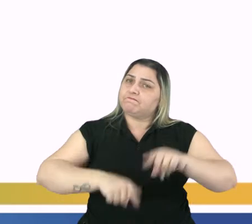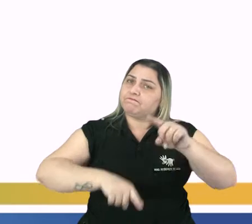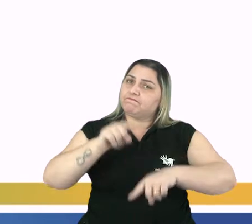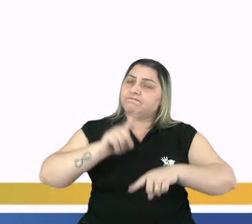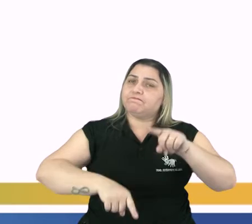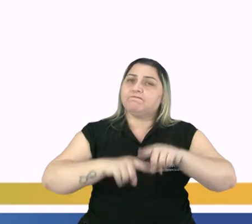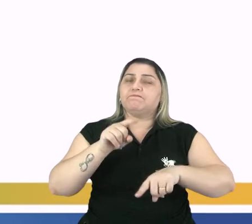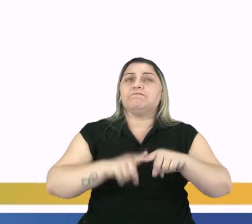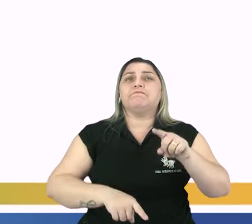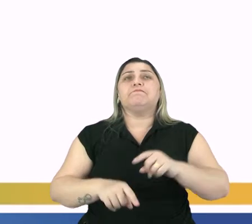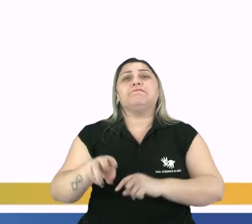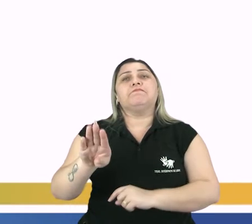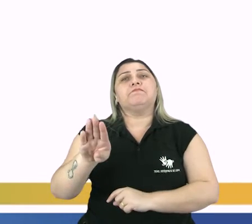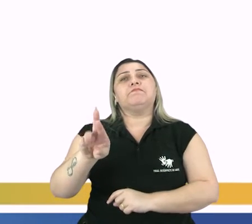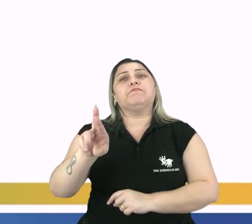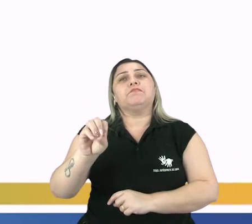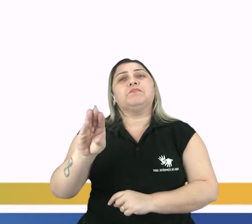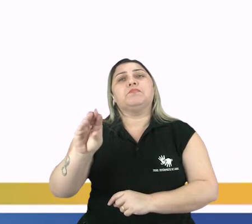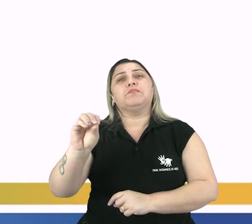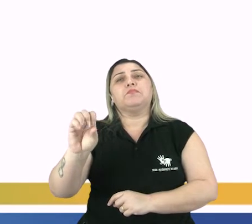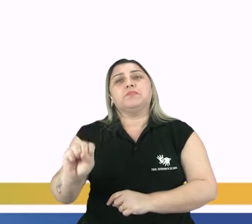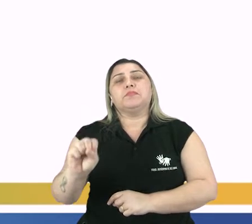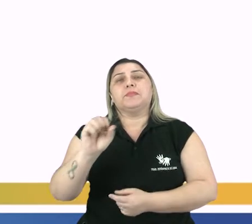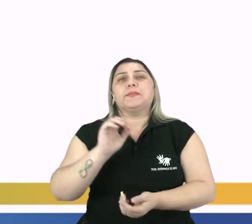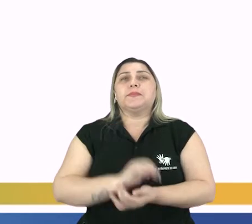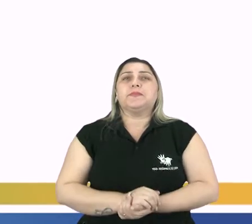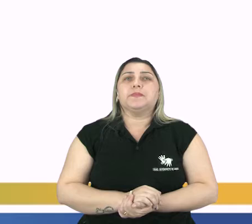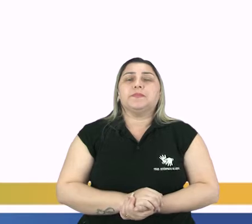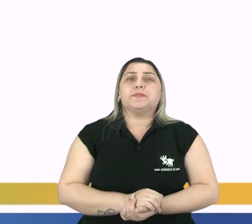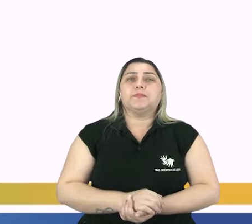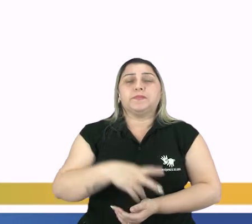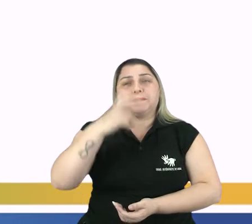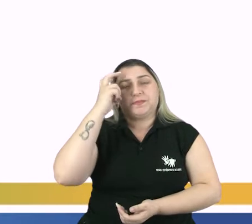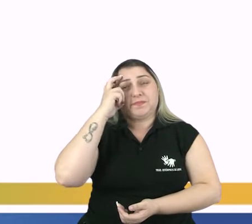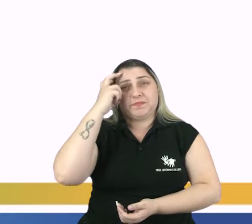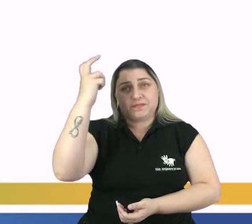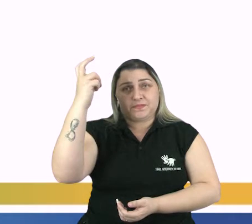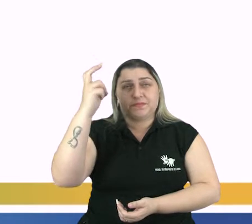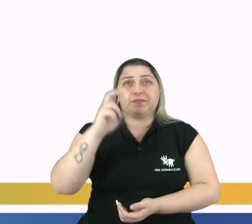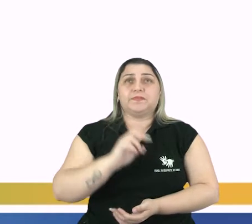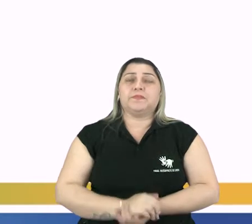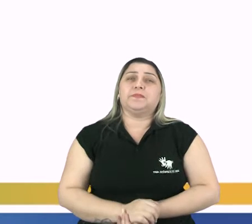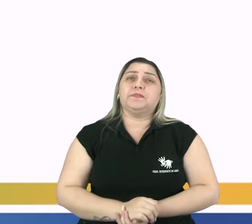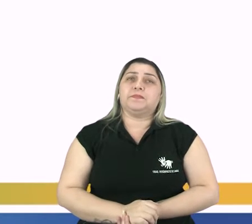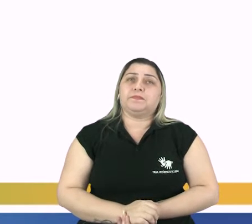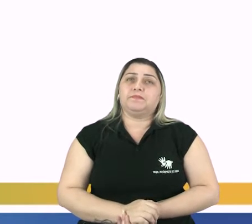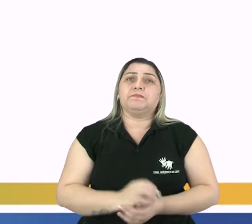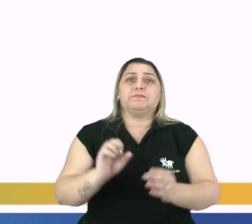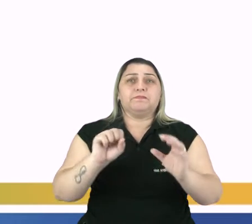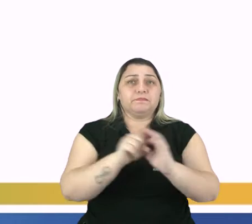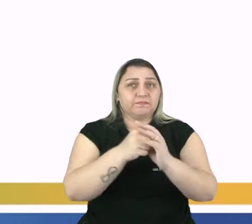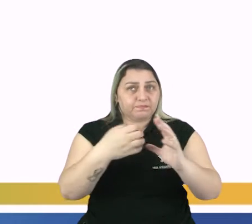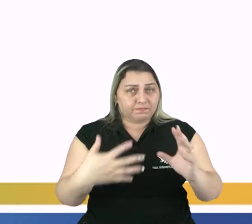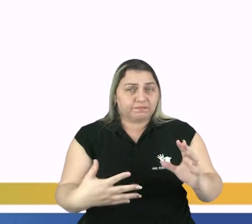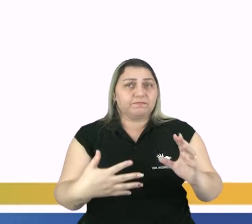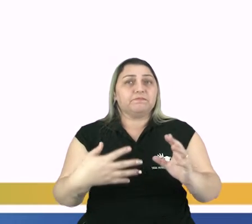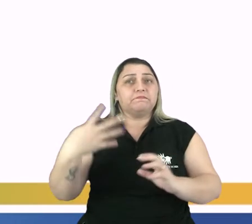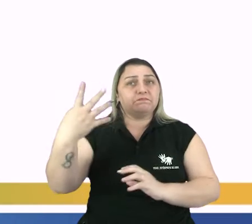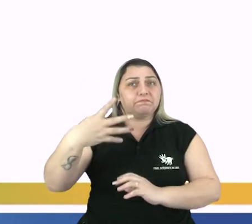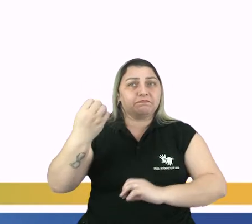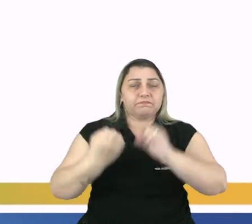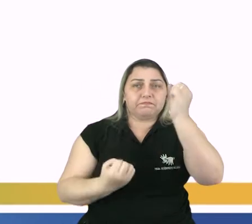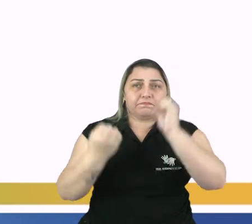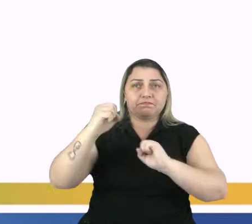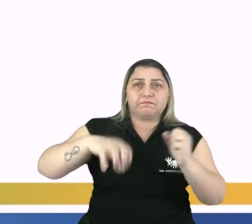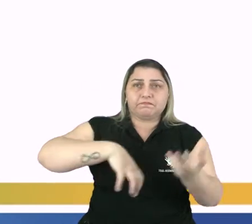produtos instigantes como robôs, né, a inteligência artificial. Isso aí são características da quarta